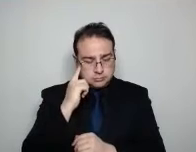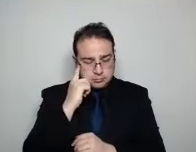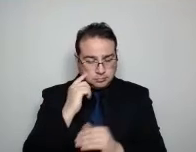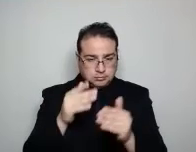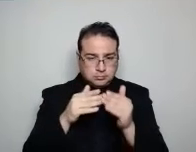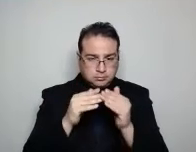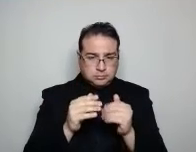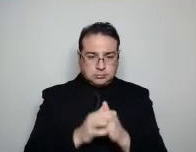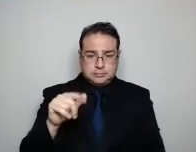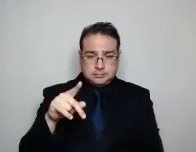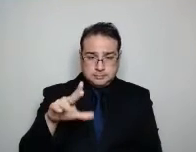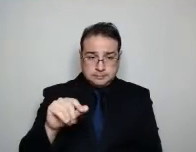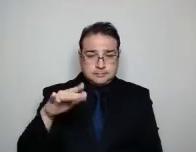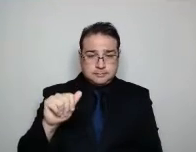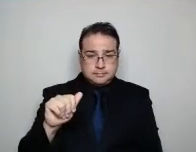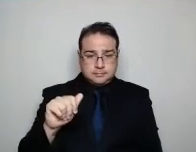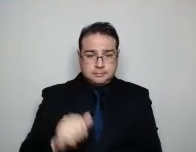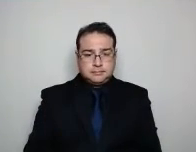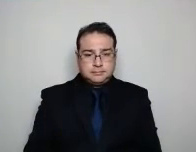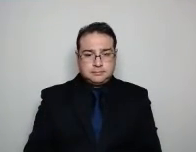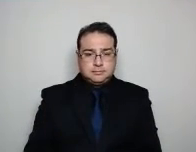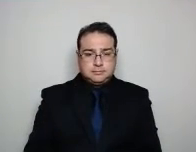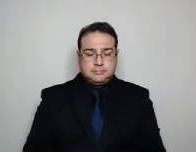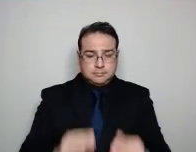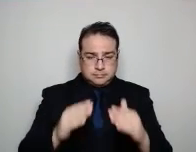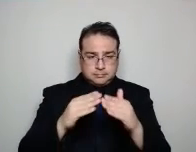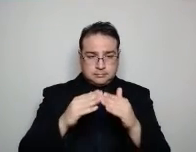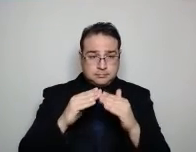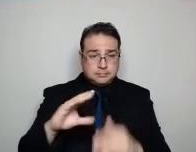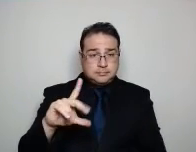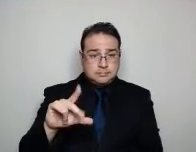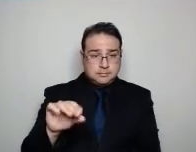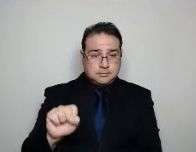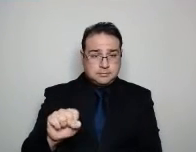Processo 95 da pauta. Apelação Zio